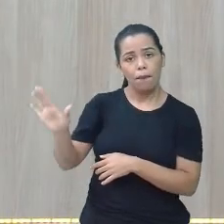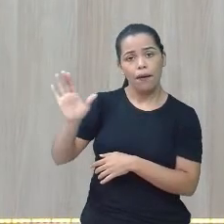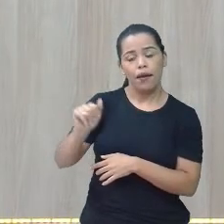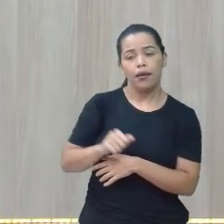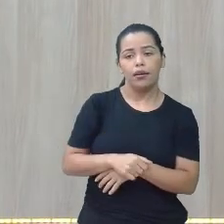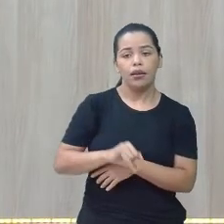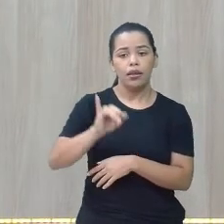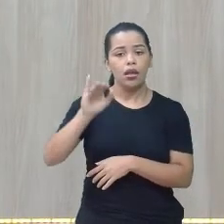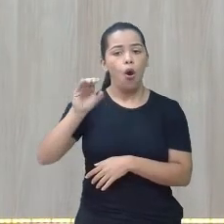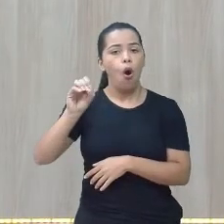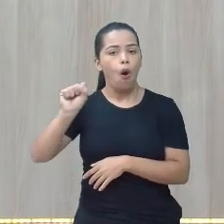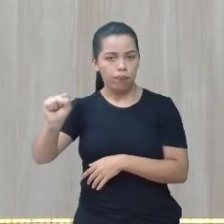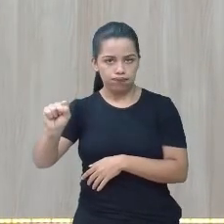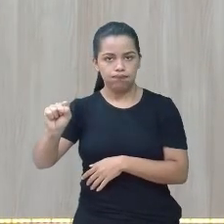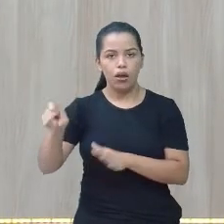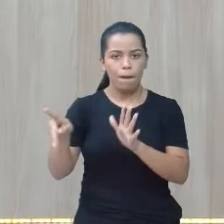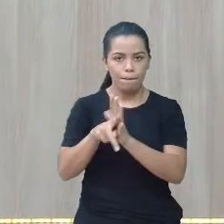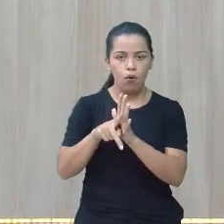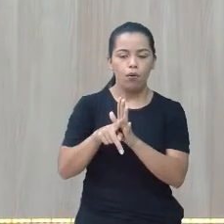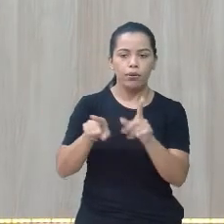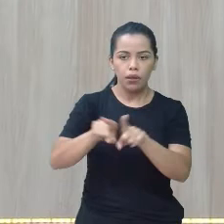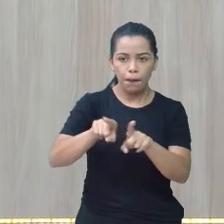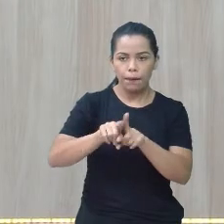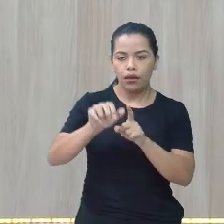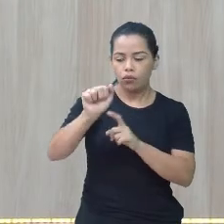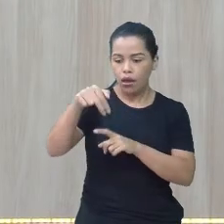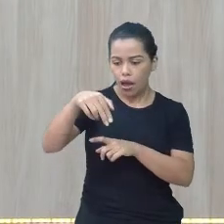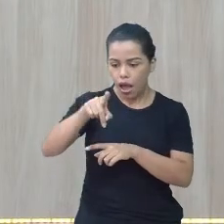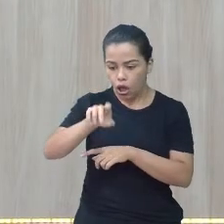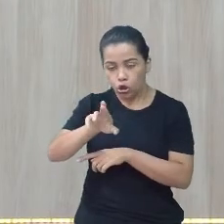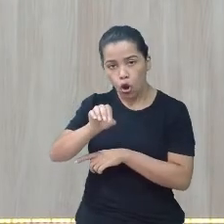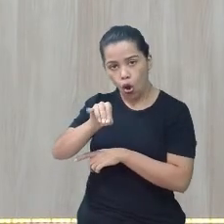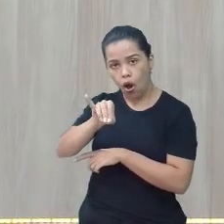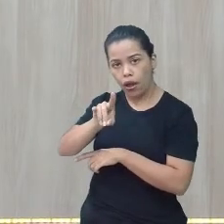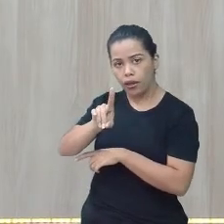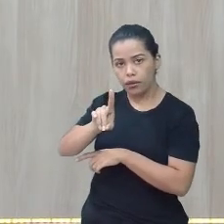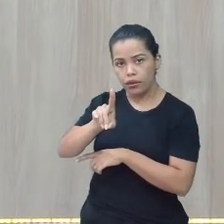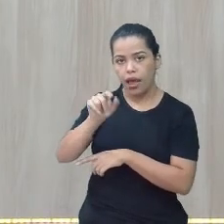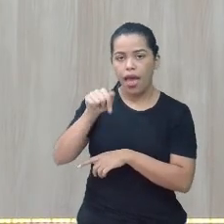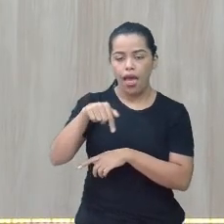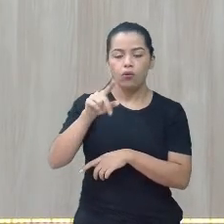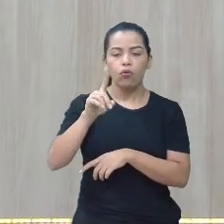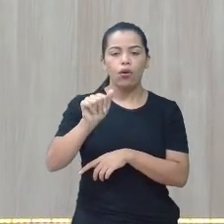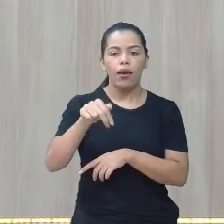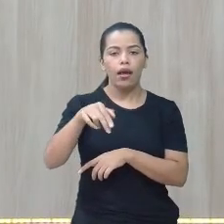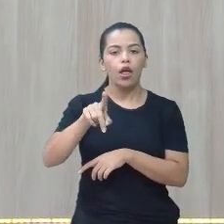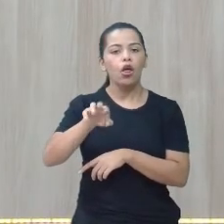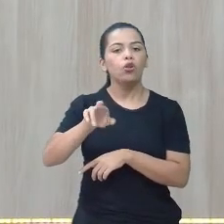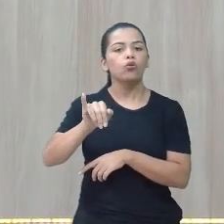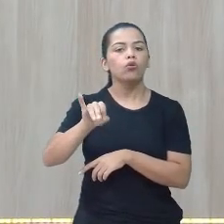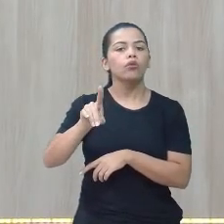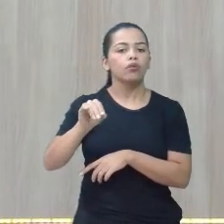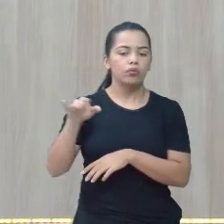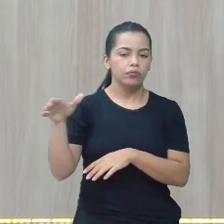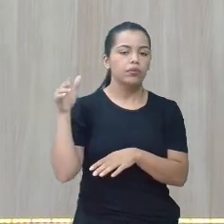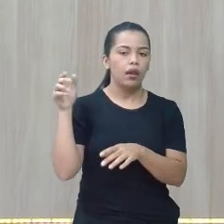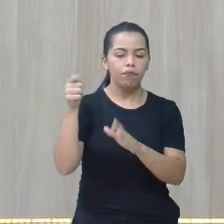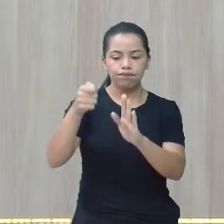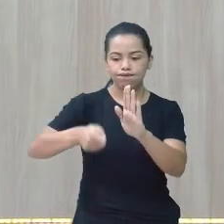iOS, do Android, tá certo? Então, você aponta a câmera do seu celular, vai te levar lá para a Play Store para